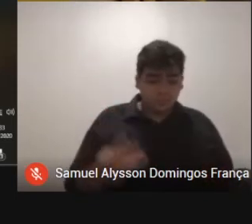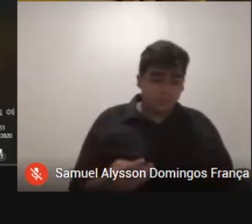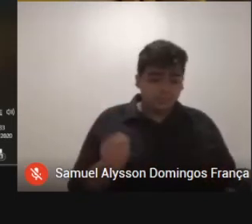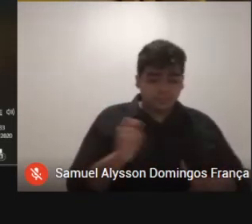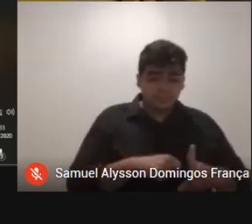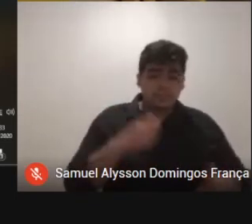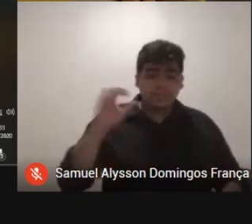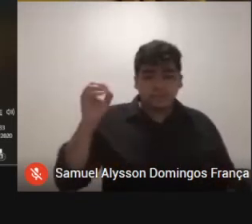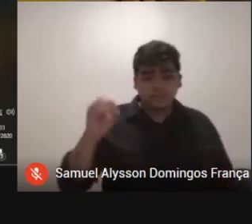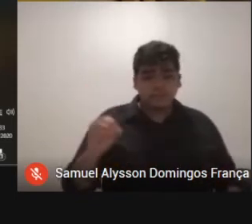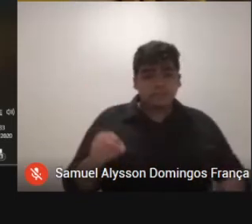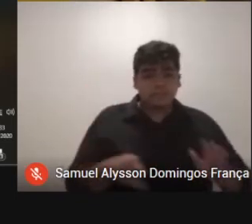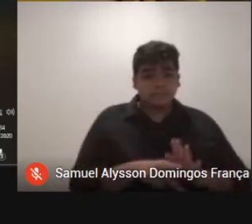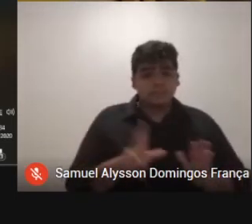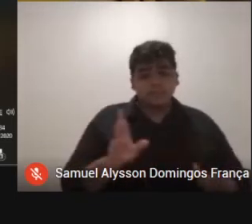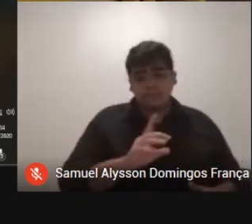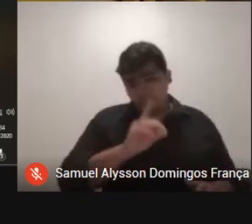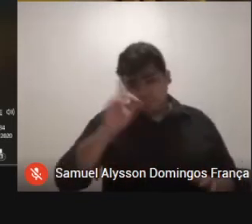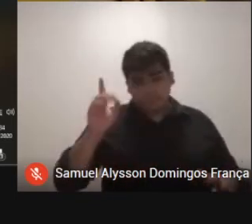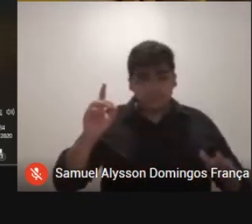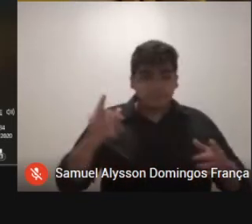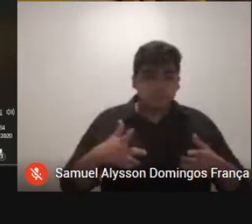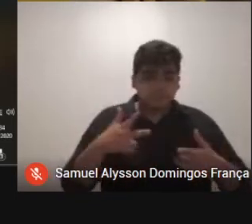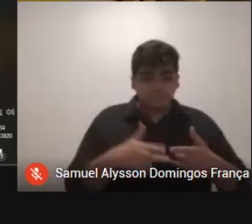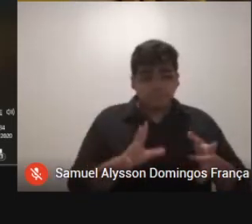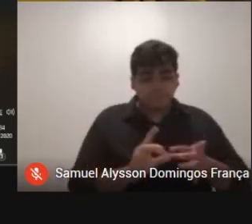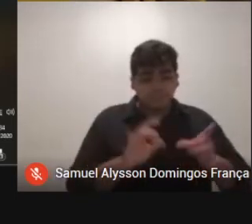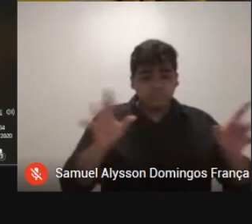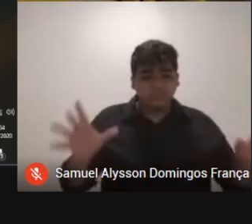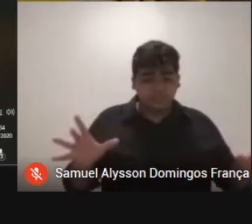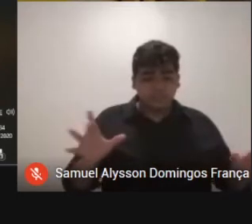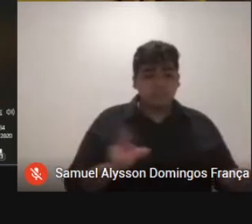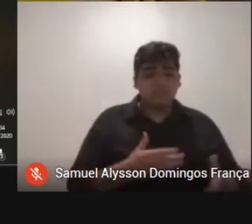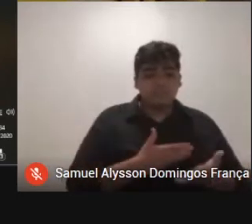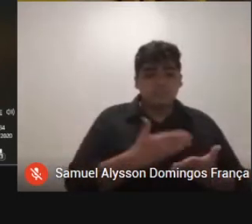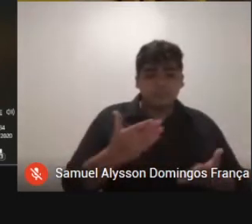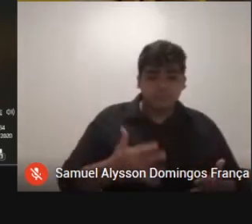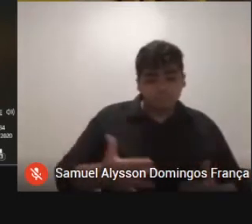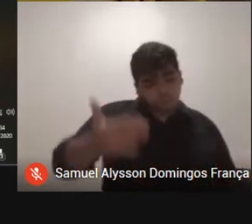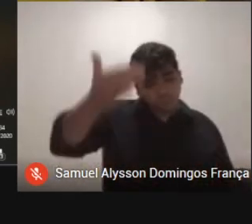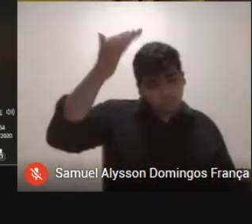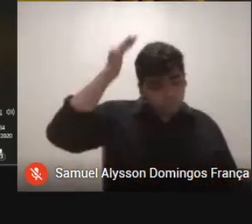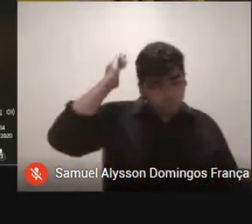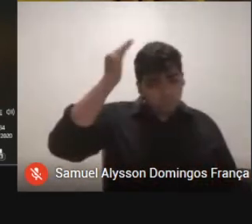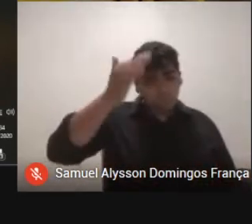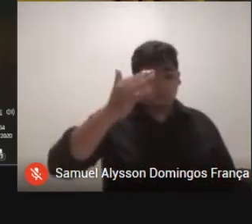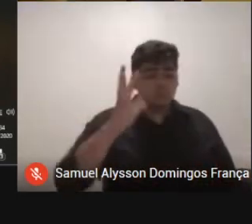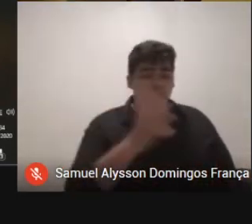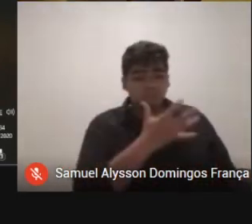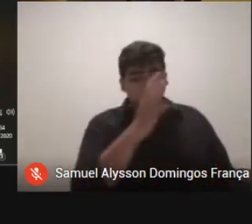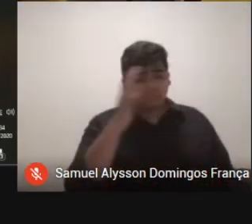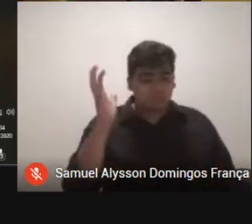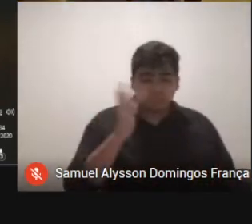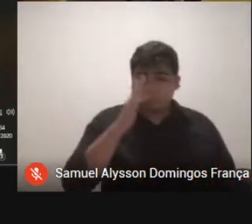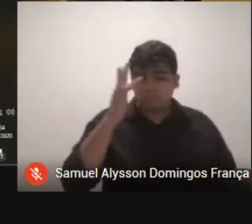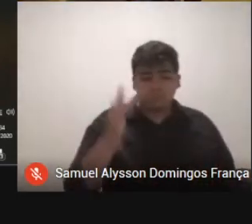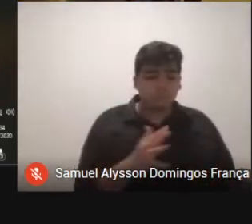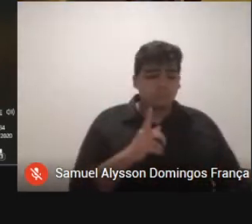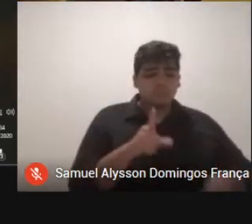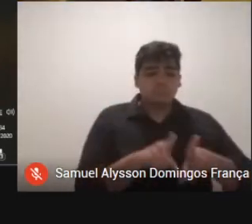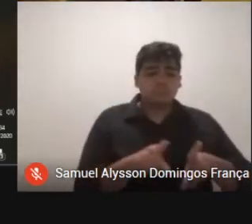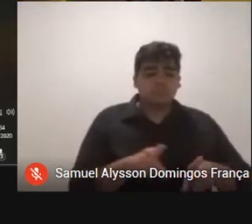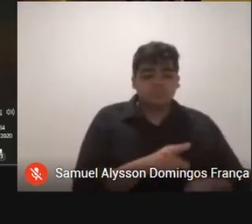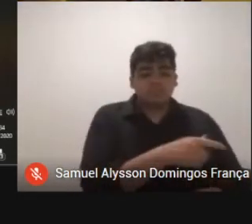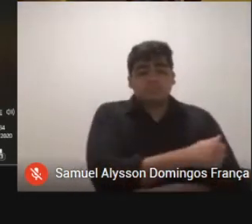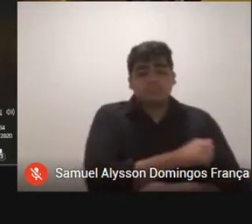onde foram feitas aqui a lona, né, para colocar as plantas. Aqui nossos alunos também